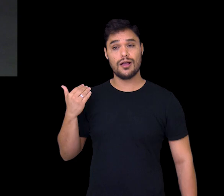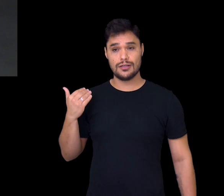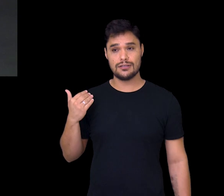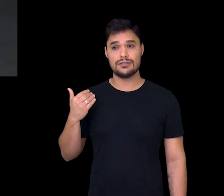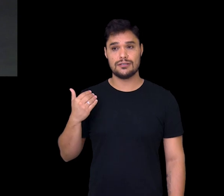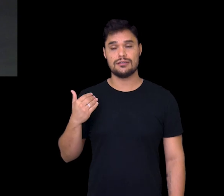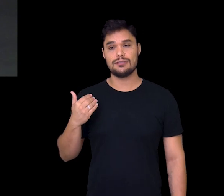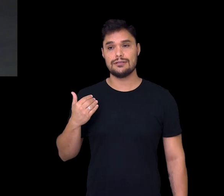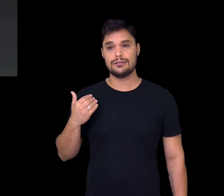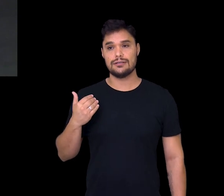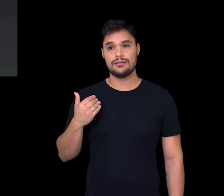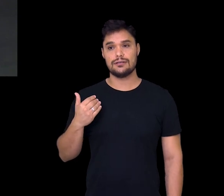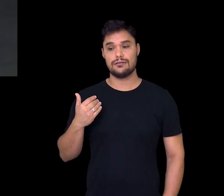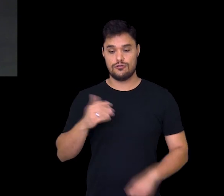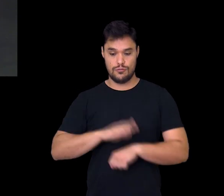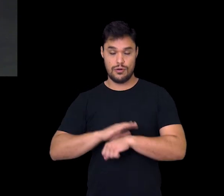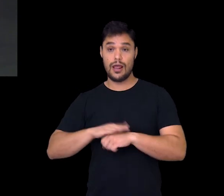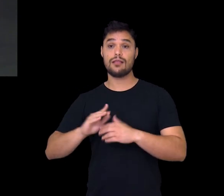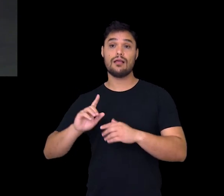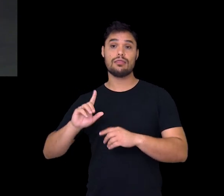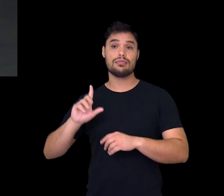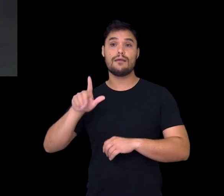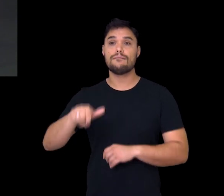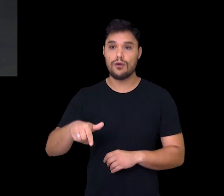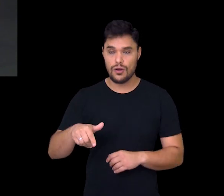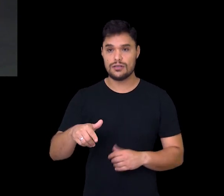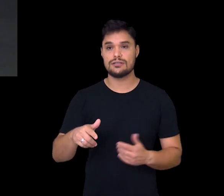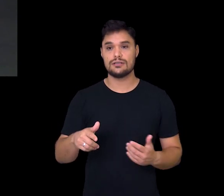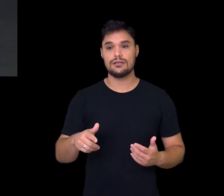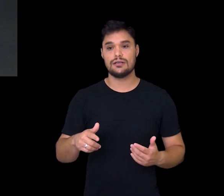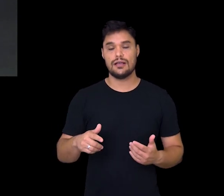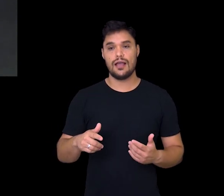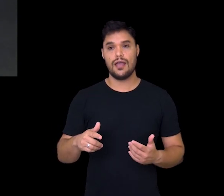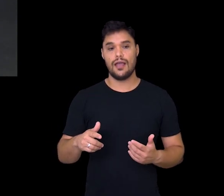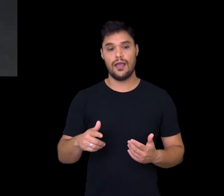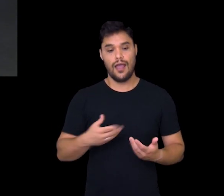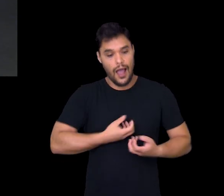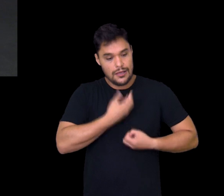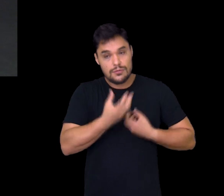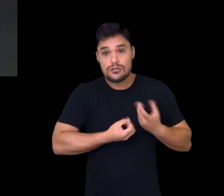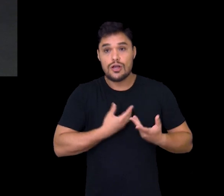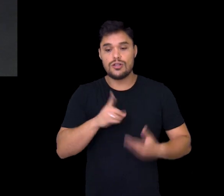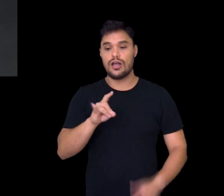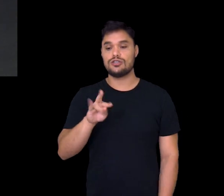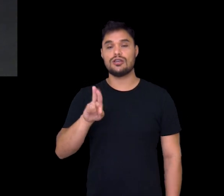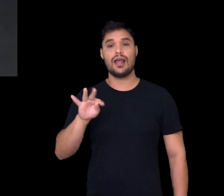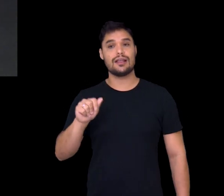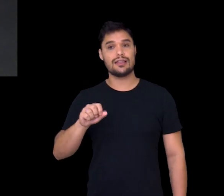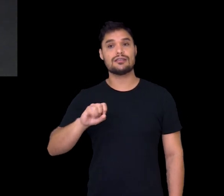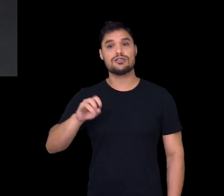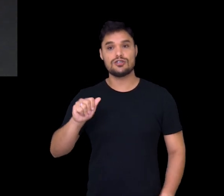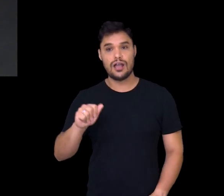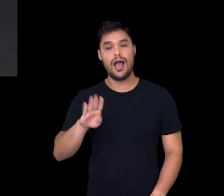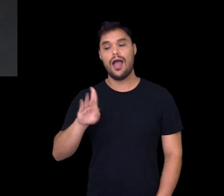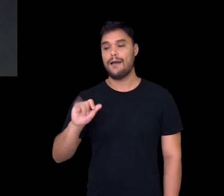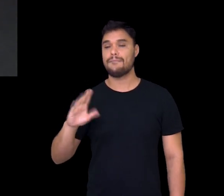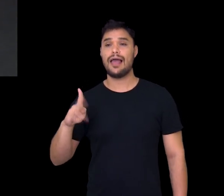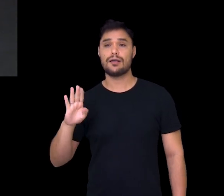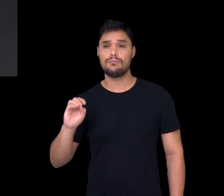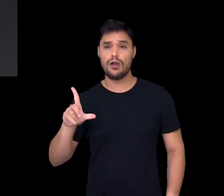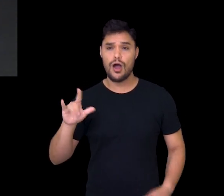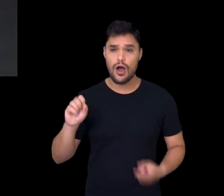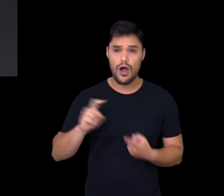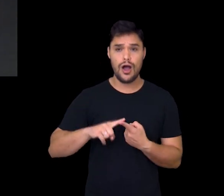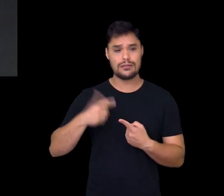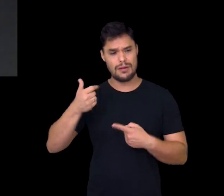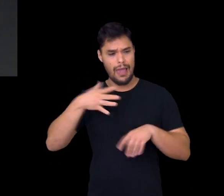uma época posteriormente, aquela manifestação das diretas já. E houve os black blocs, as invasões, as primeiras invasões, e